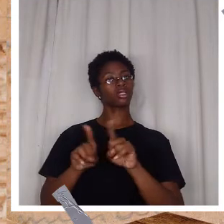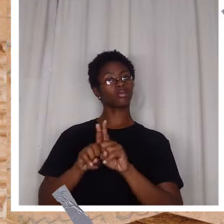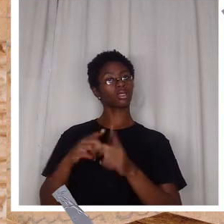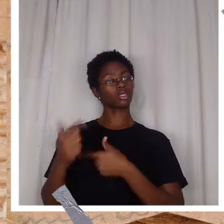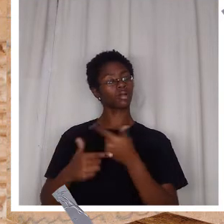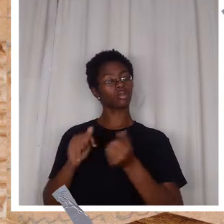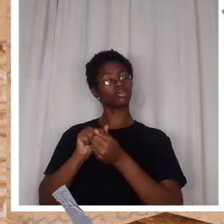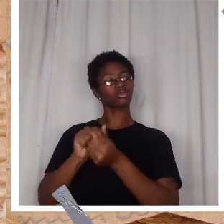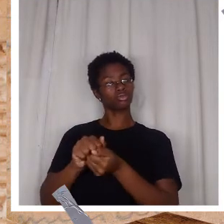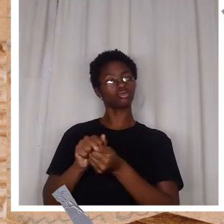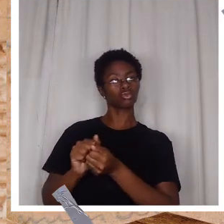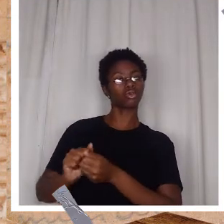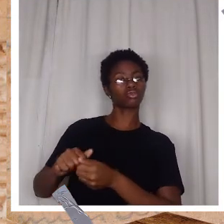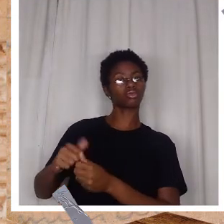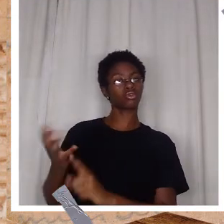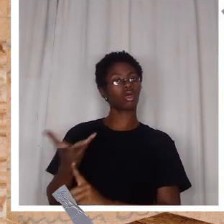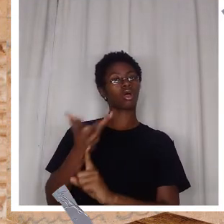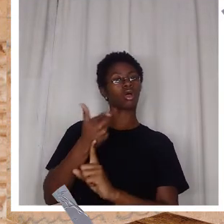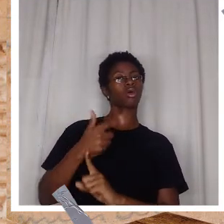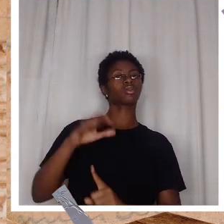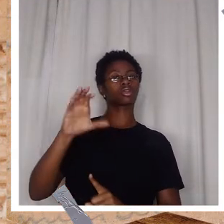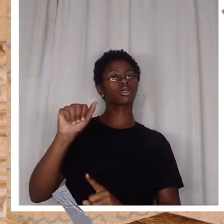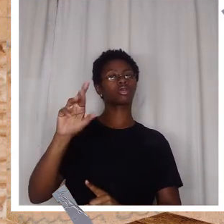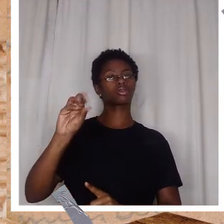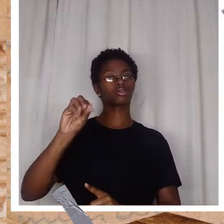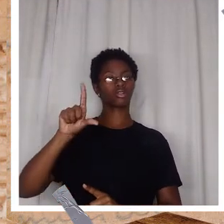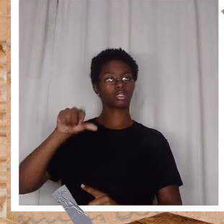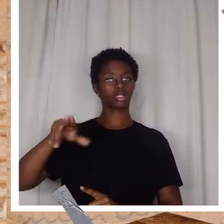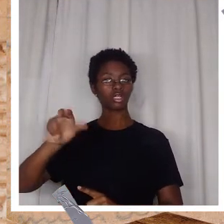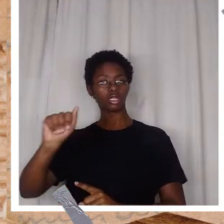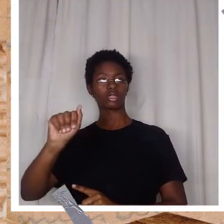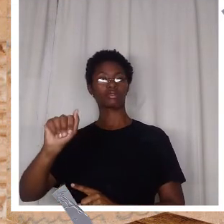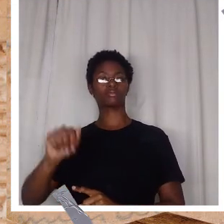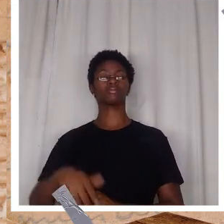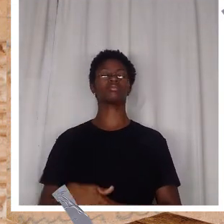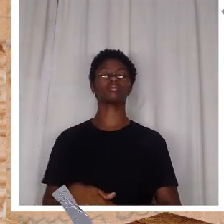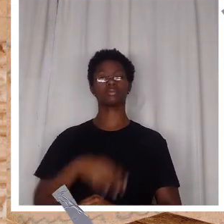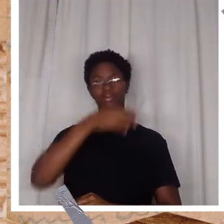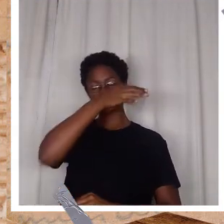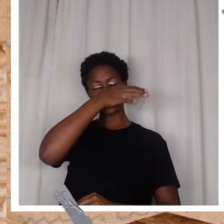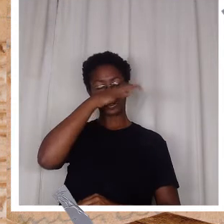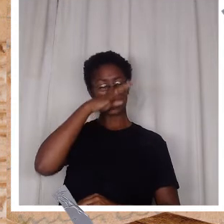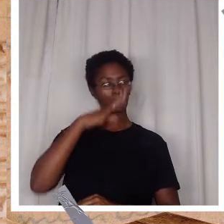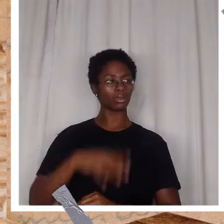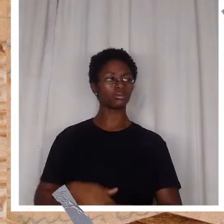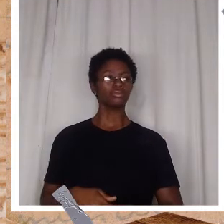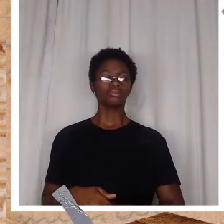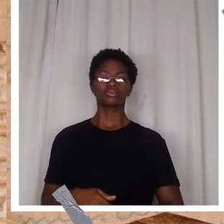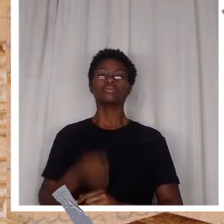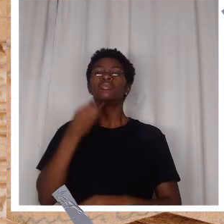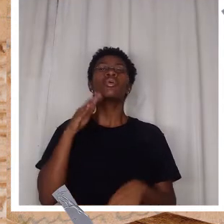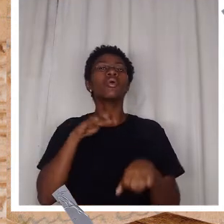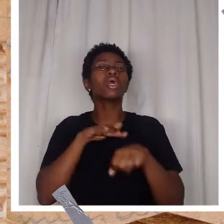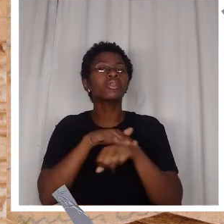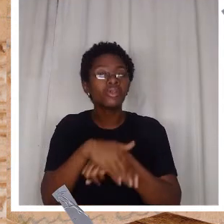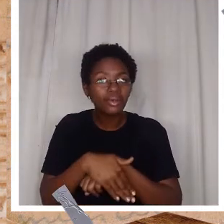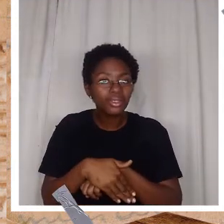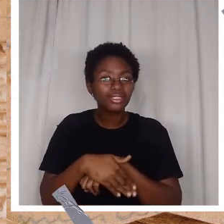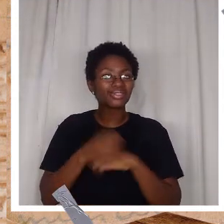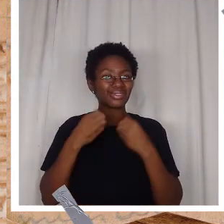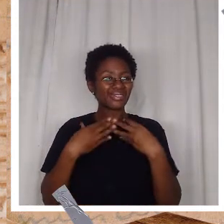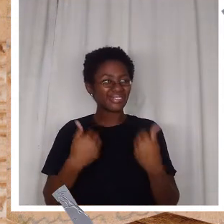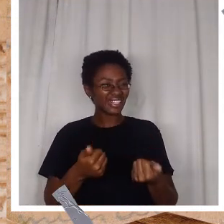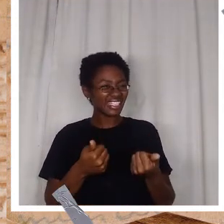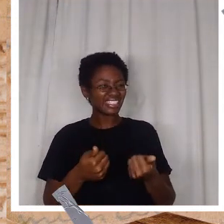O Instituto João Donato da Terra Grande Mundo Adriano. Boa noite, Elisandro, tudo bem?